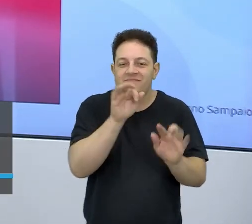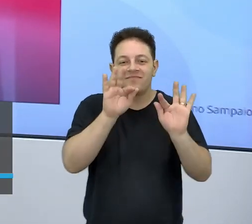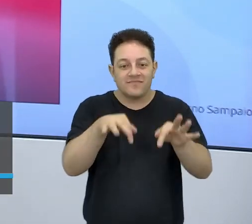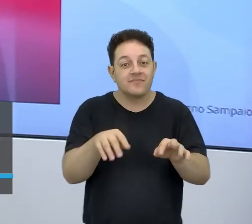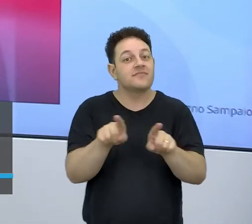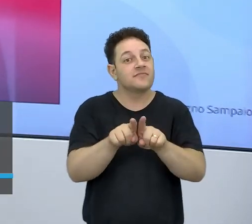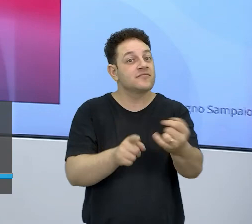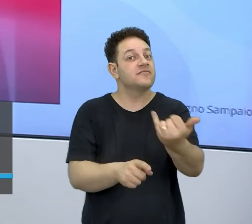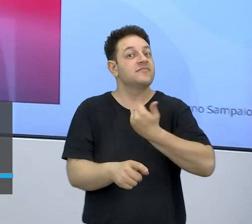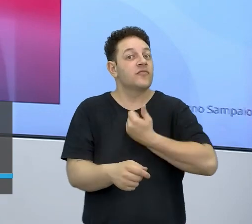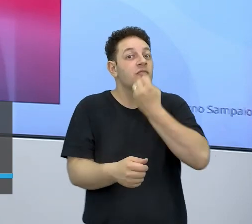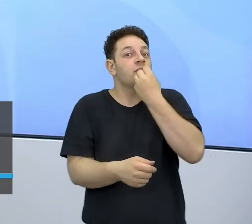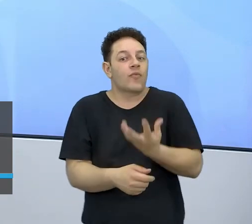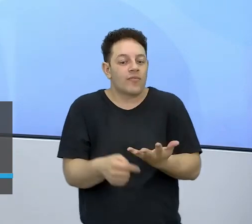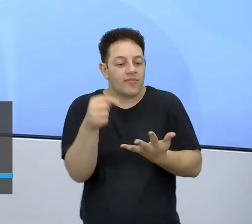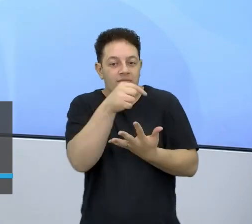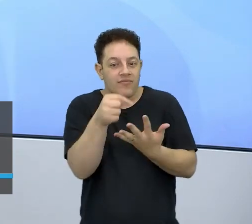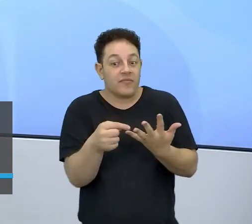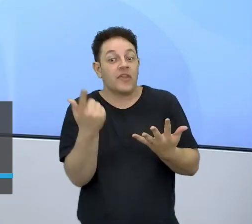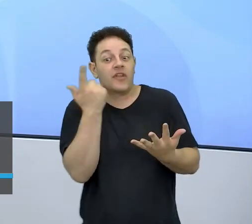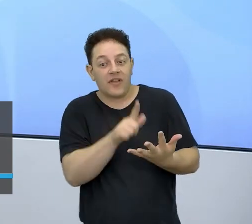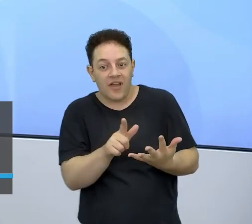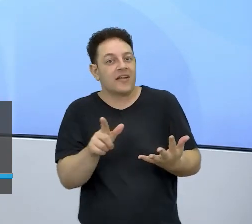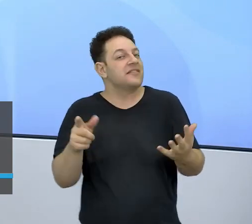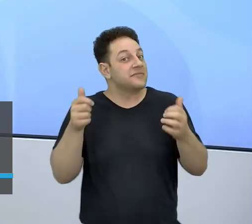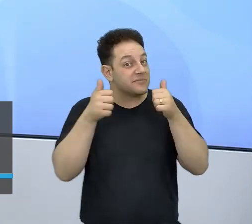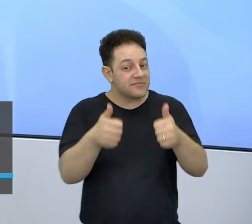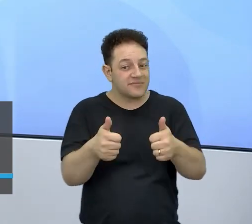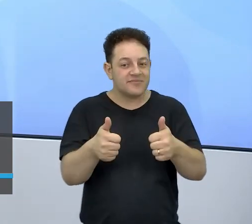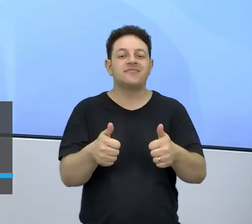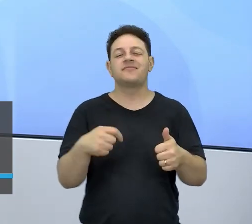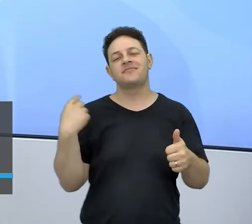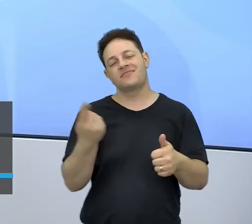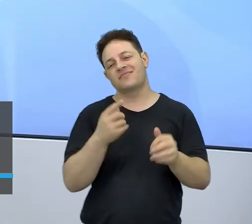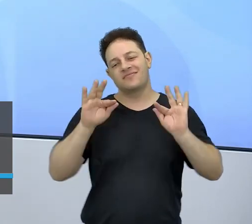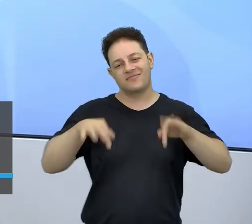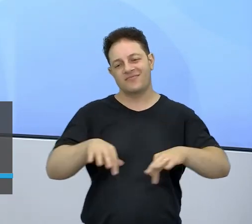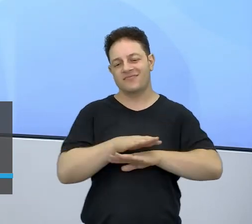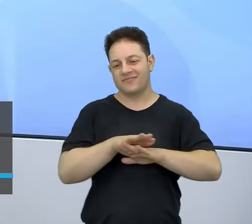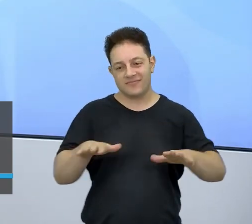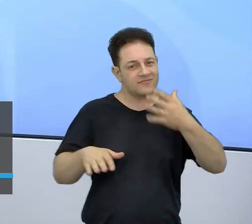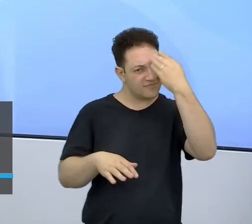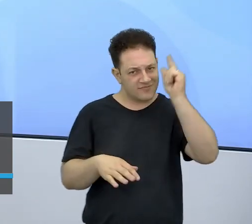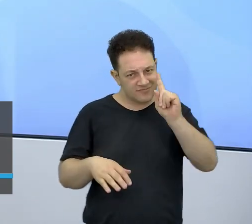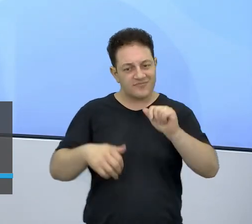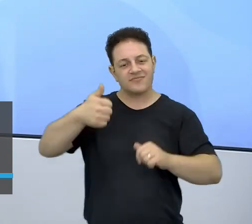boas notícias de que você resolveu tudo muito bem. A gente vai ficando por aqui. Não